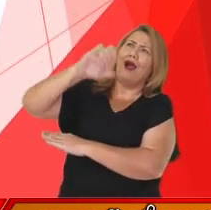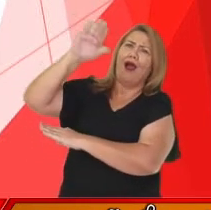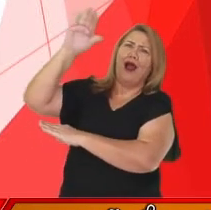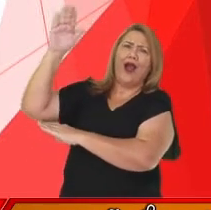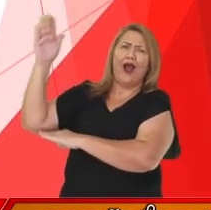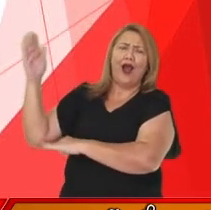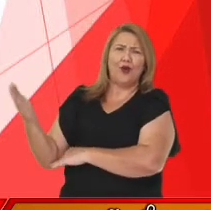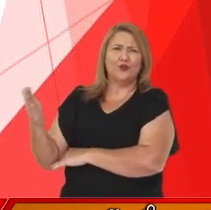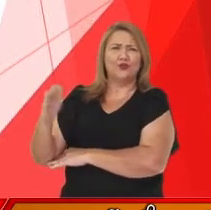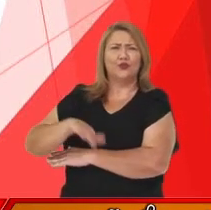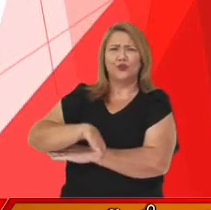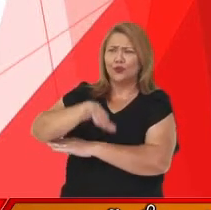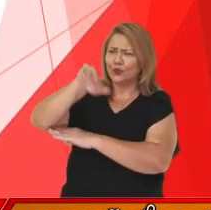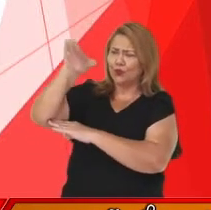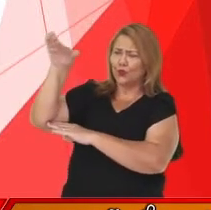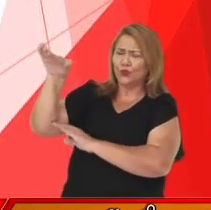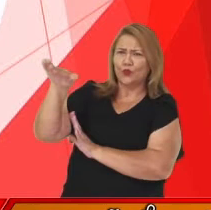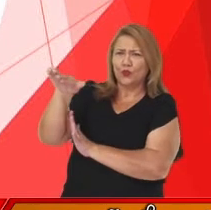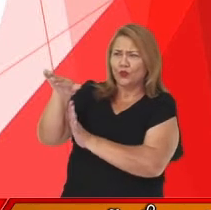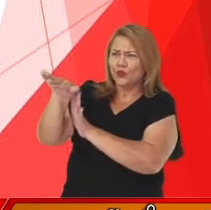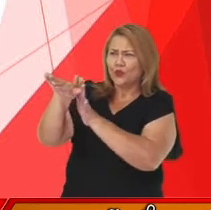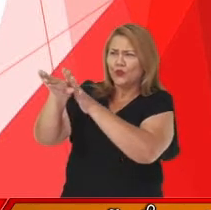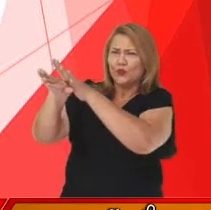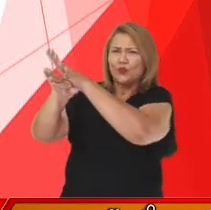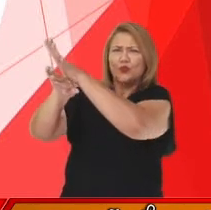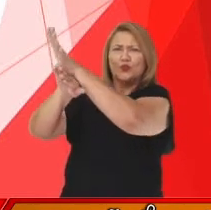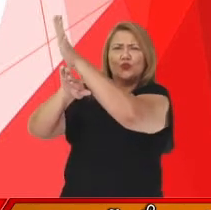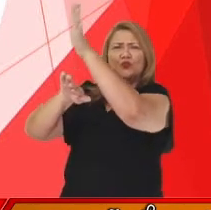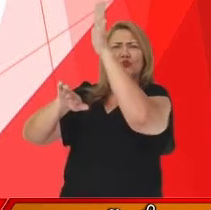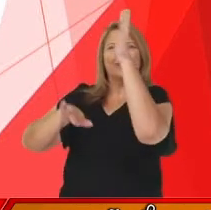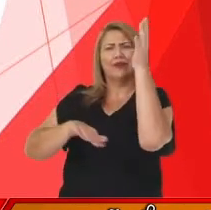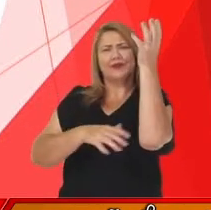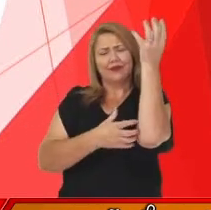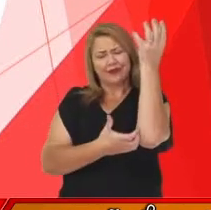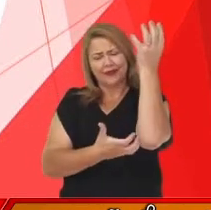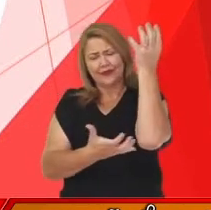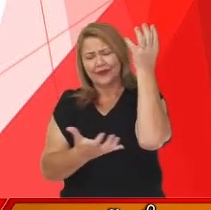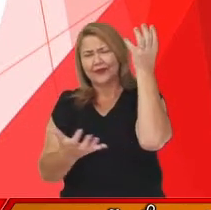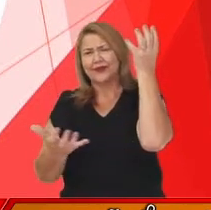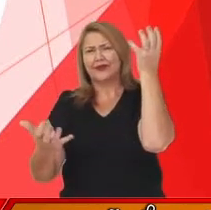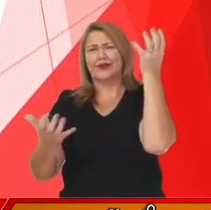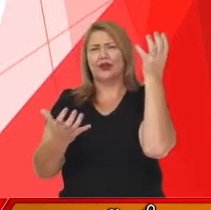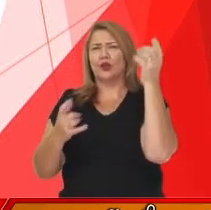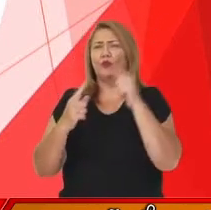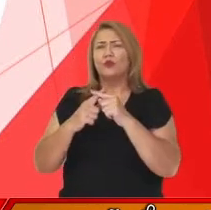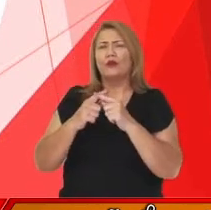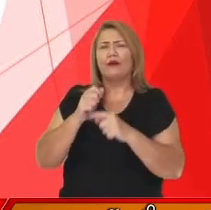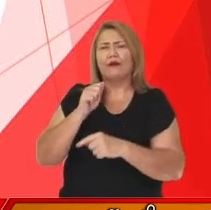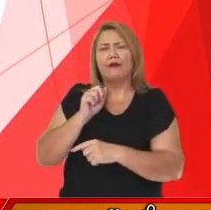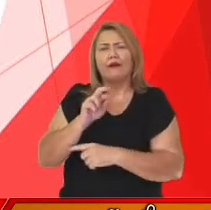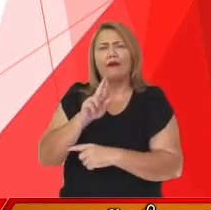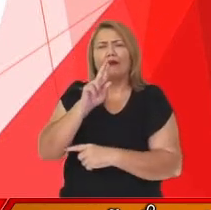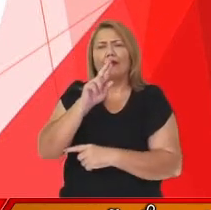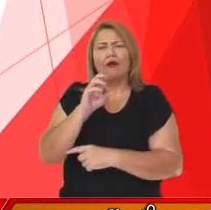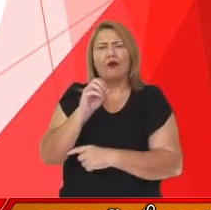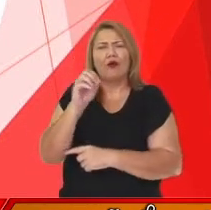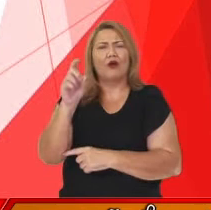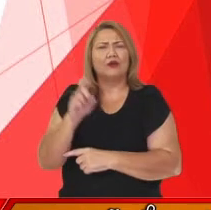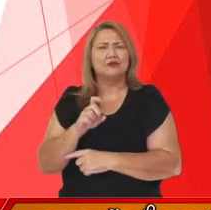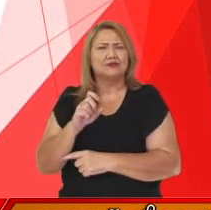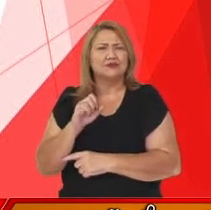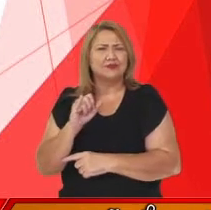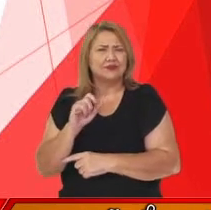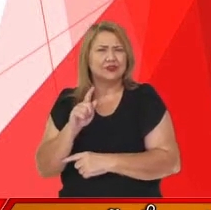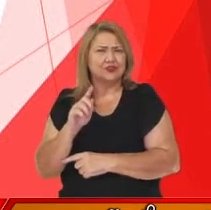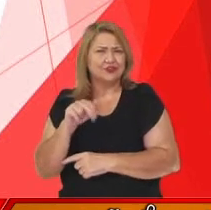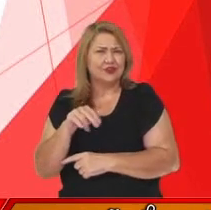de vegetação arbustiva e rasteira né devido aí a menor concentração de oxigênio e solos mais